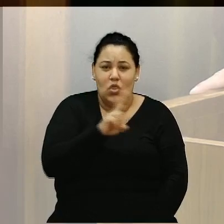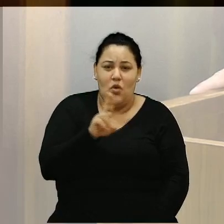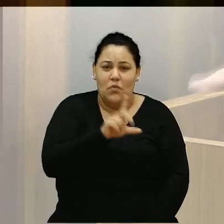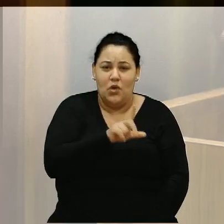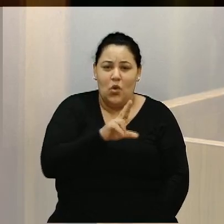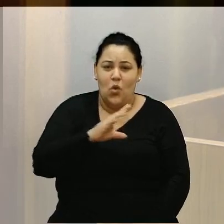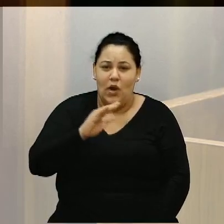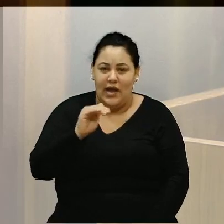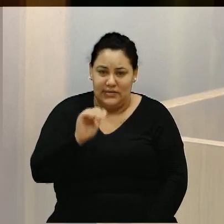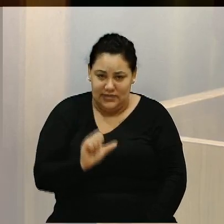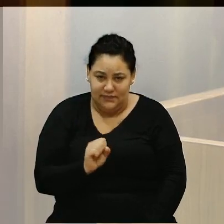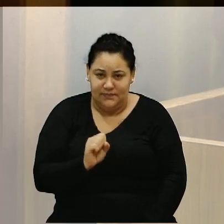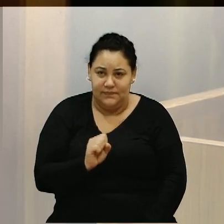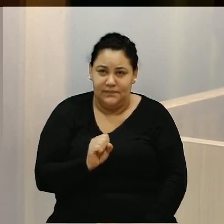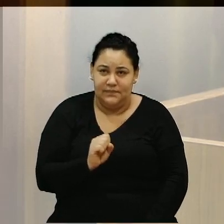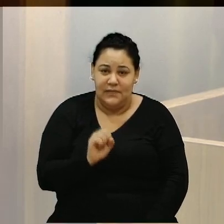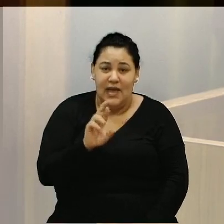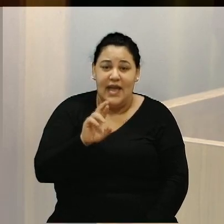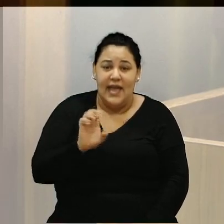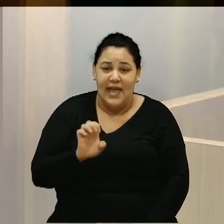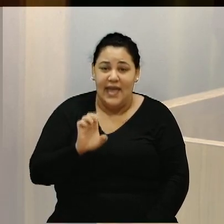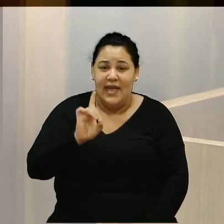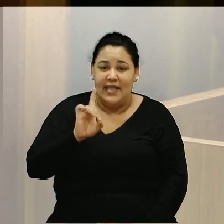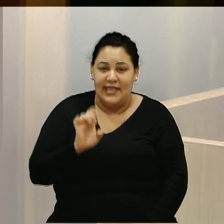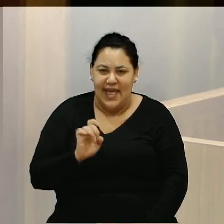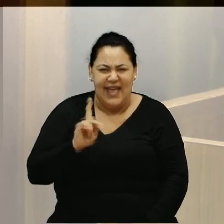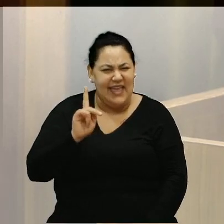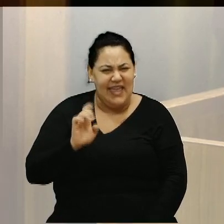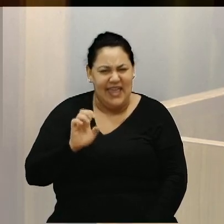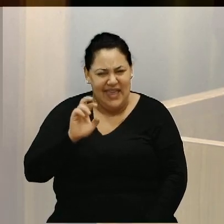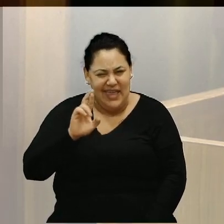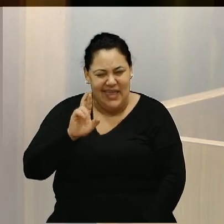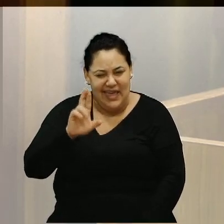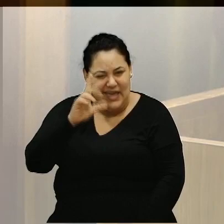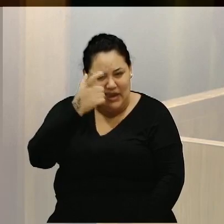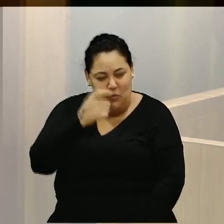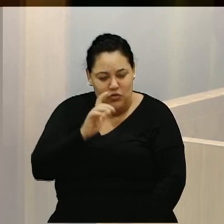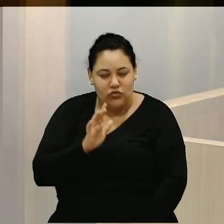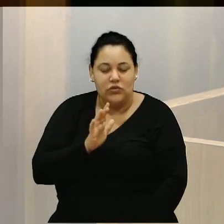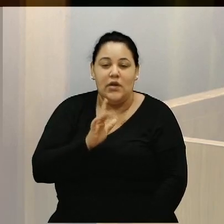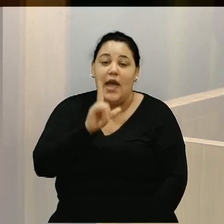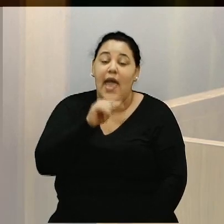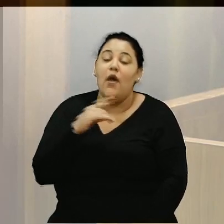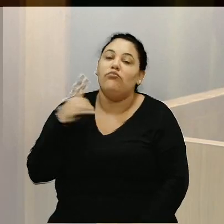Redecker. O Lucas Redecker é um deputado que